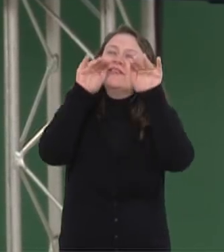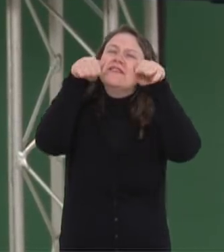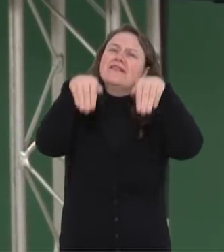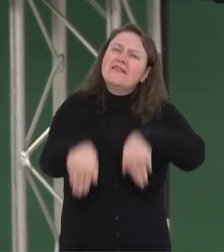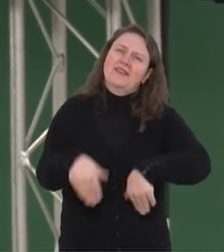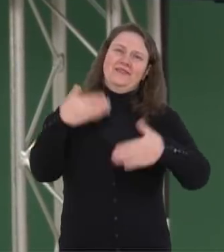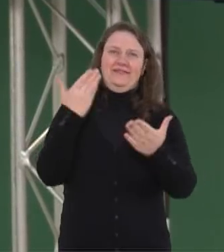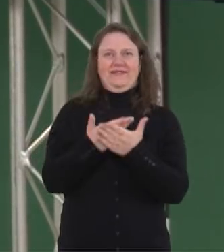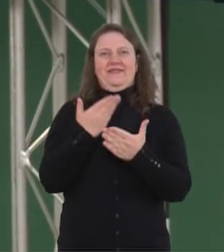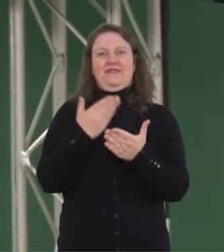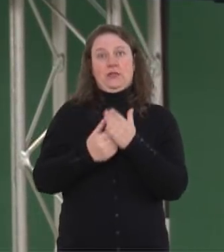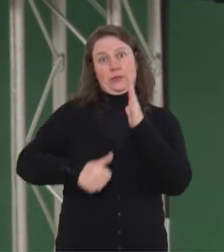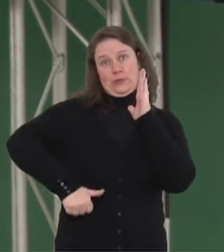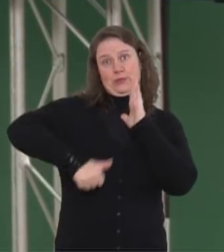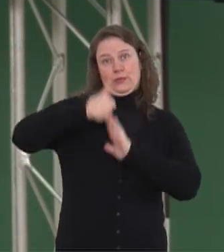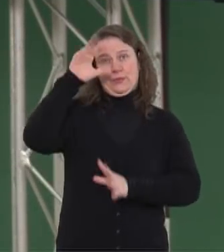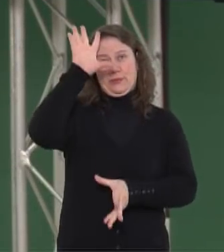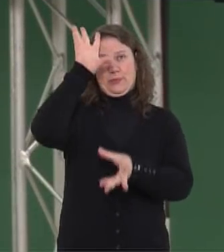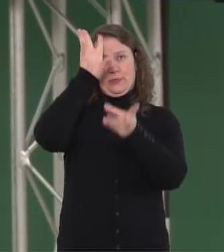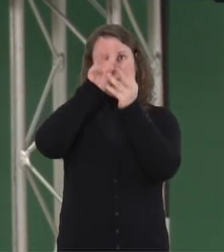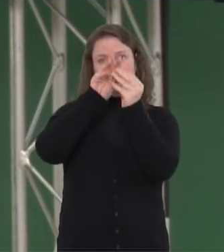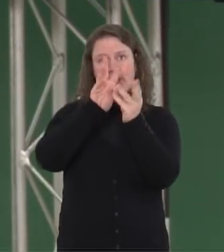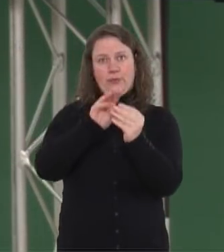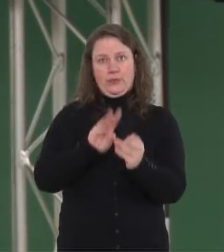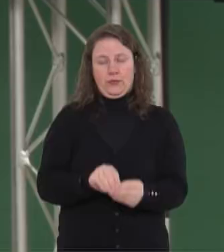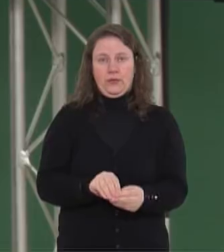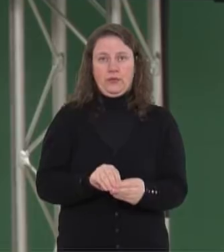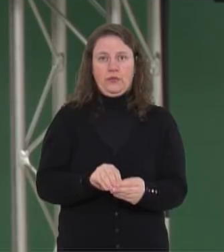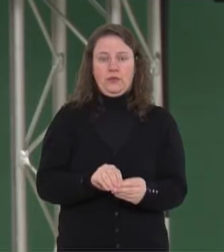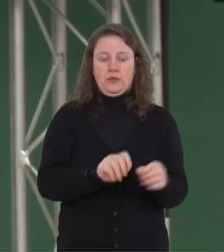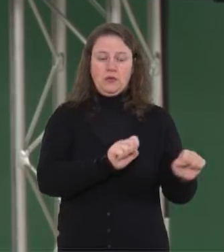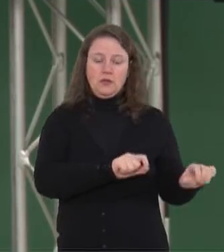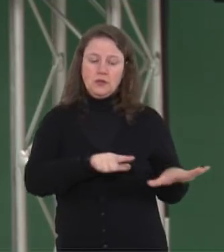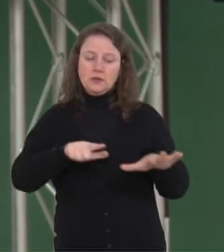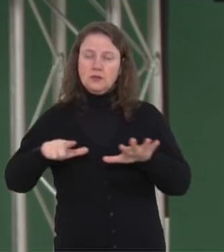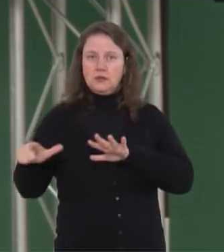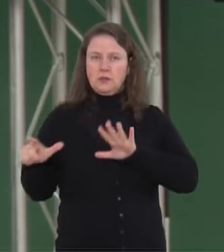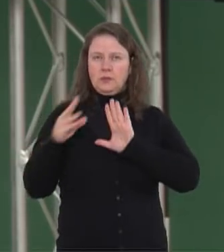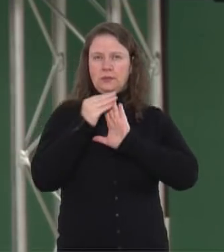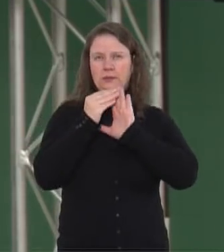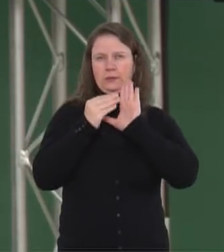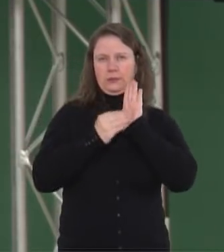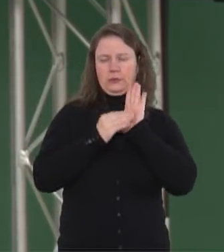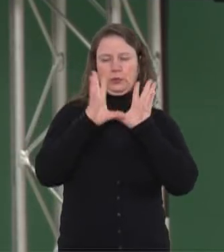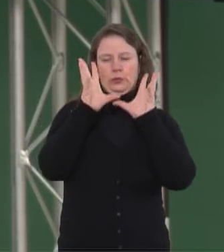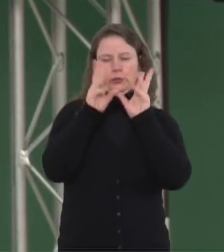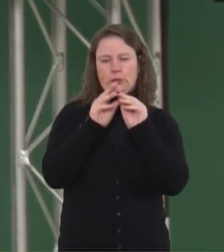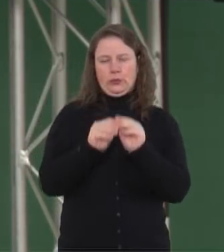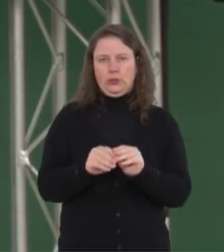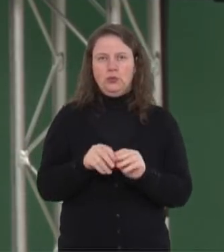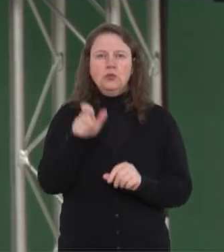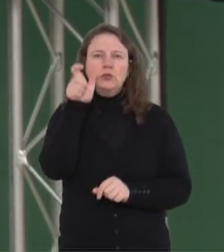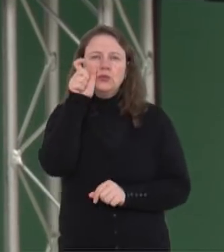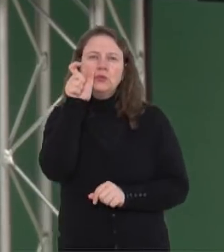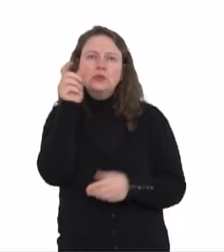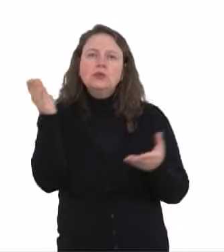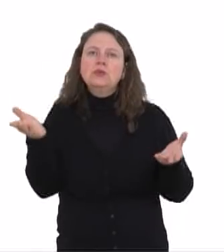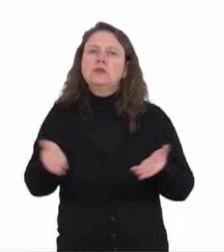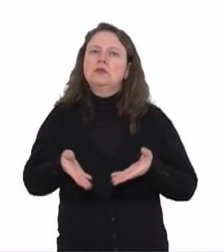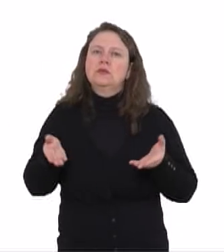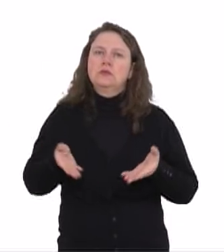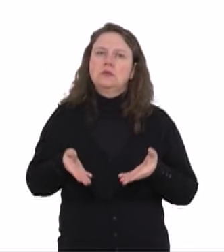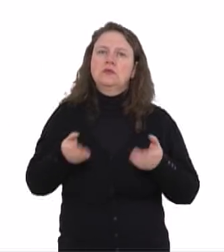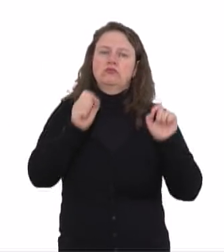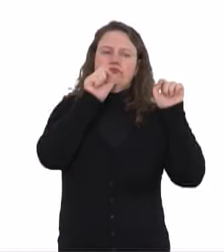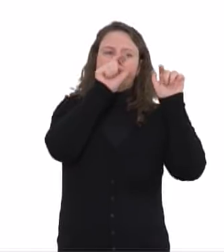final da nossa primeira revisão dessa semaninha de revisão de conteúdos. O que nós vimos hoje? As